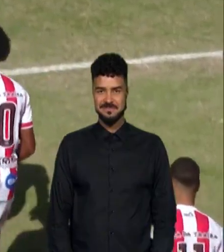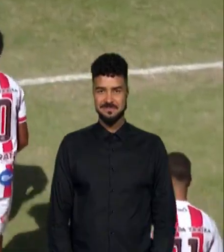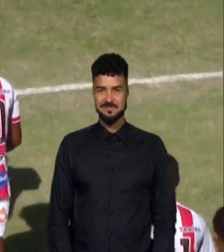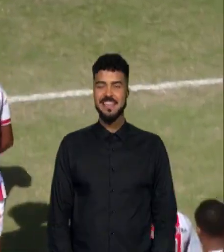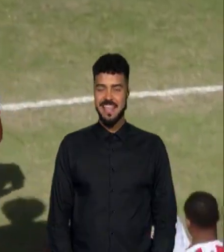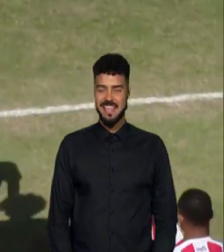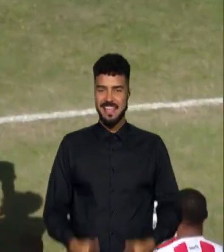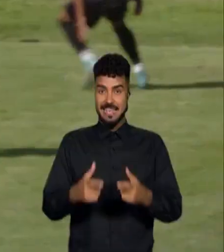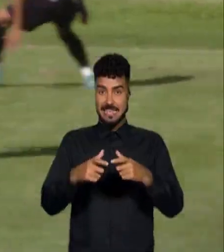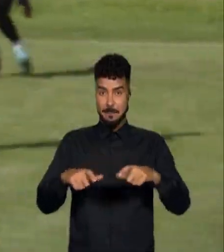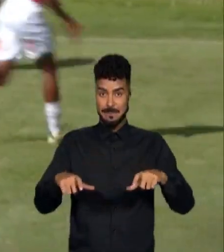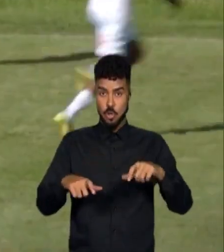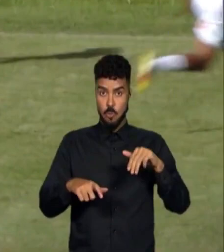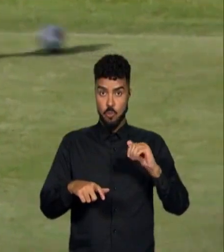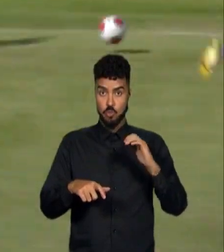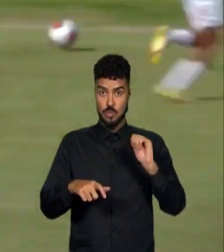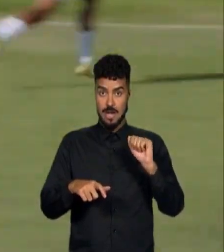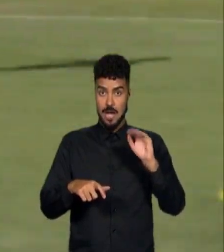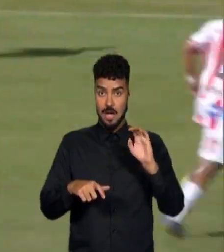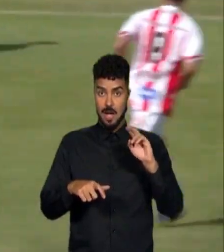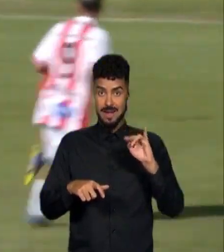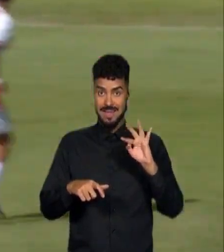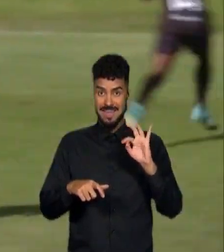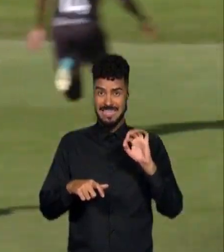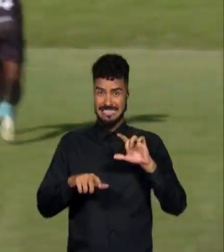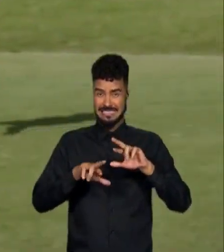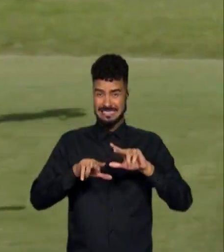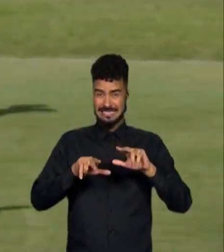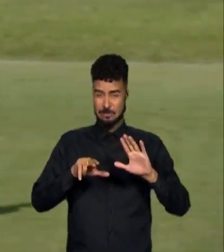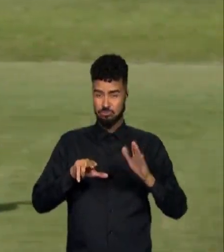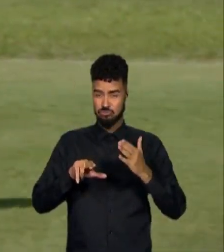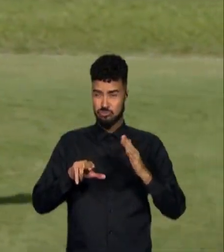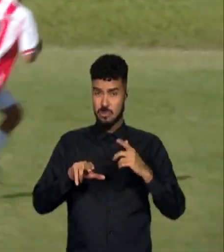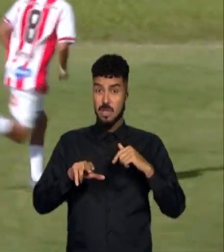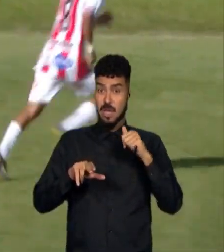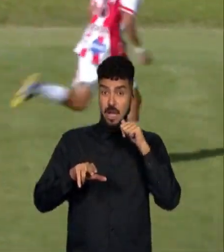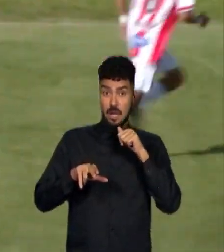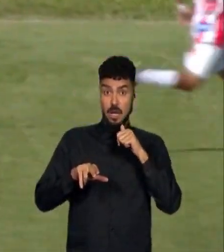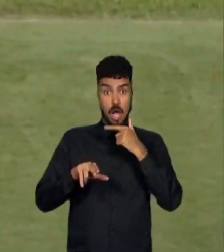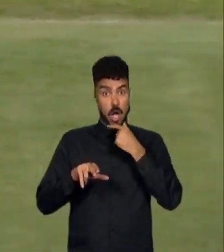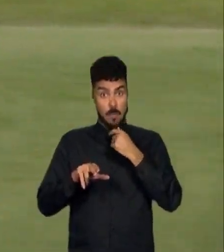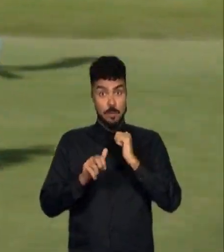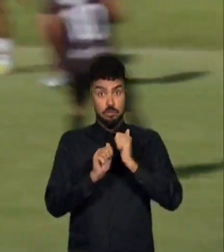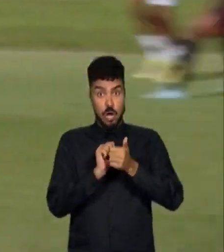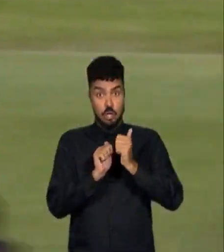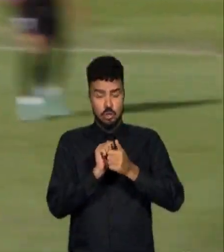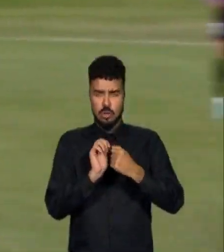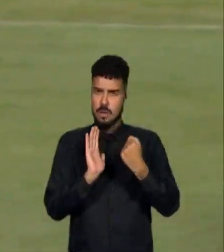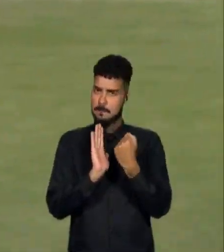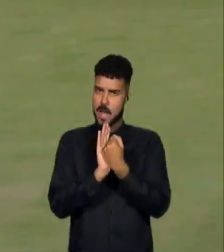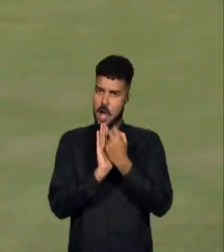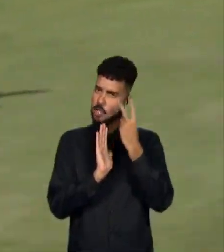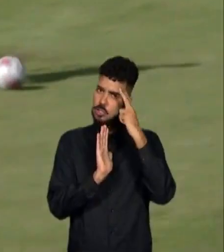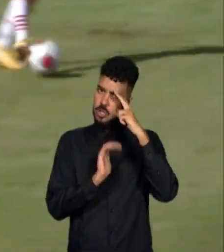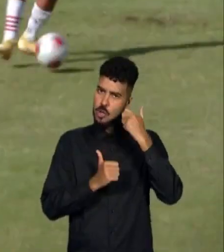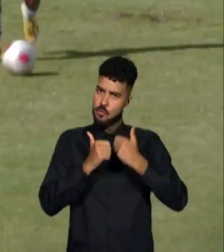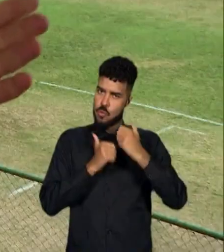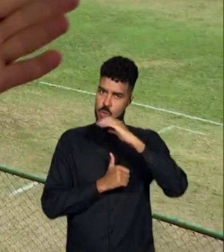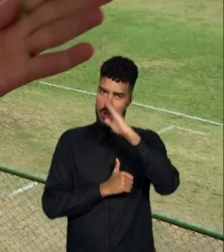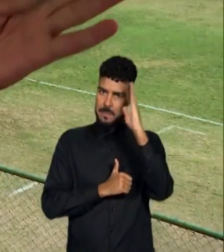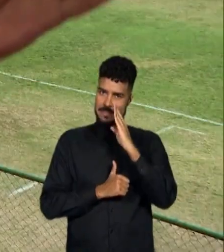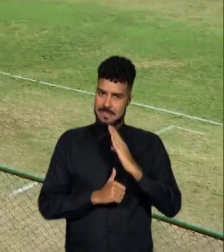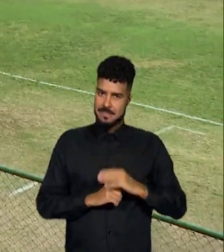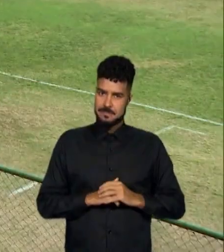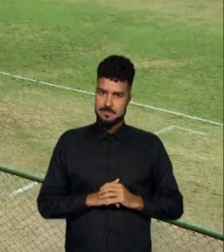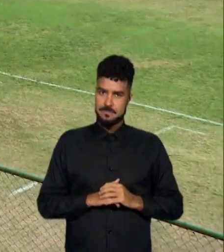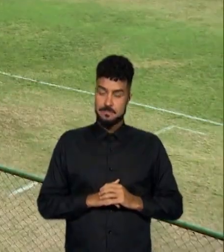Pelo gramado de Moça Bonita passaram muitos jogadores e jogadoras que marcaram a história do futebol brasileiro. Aqui